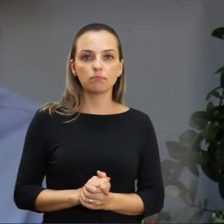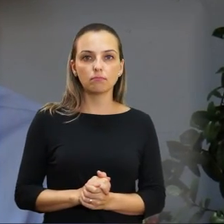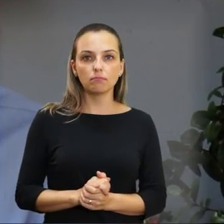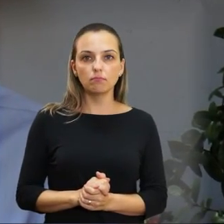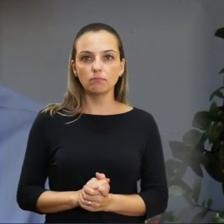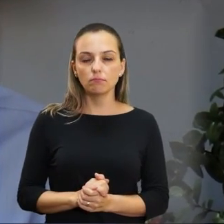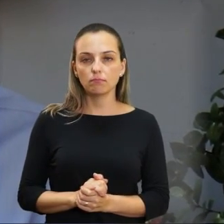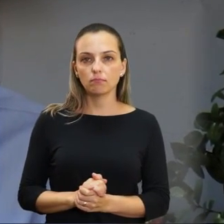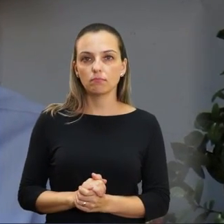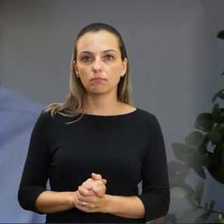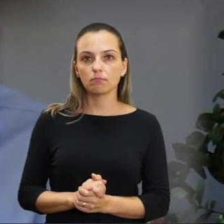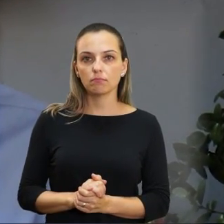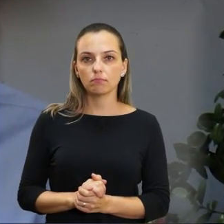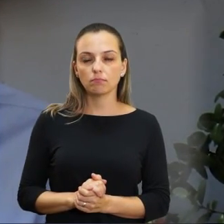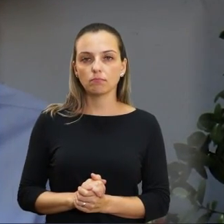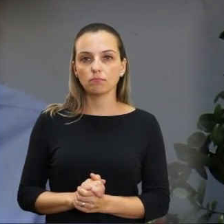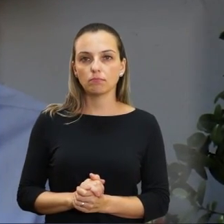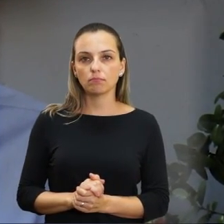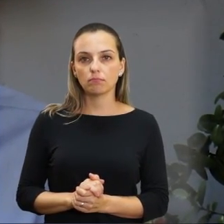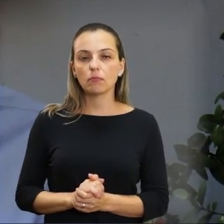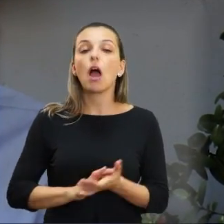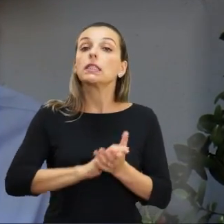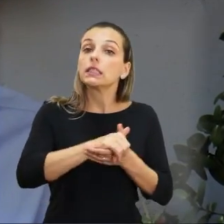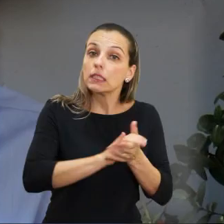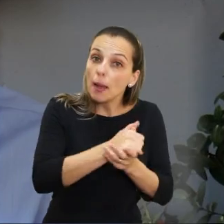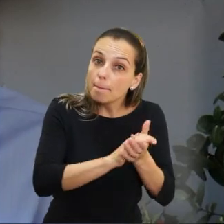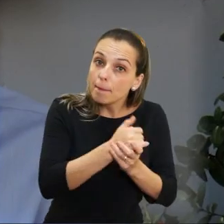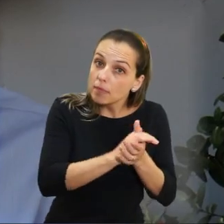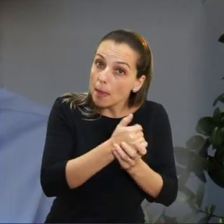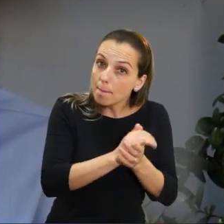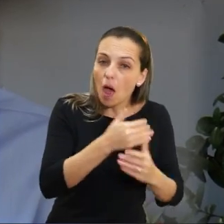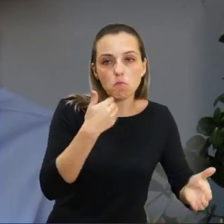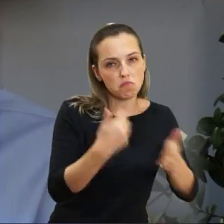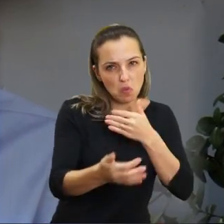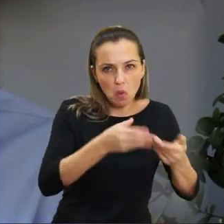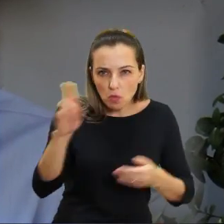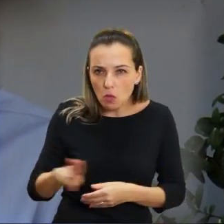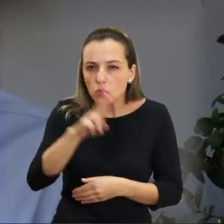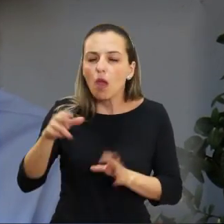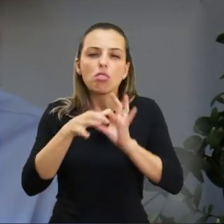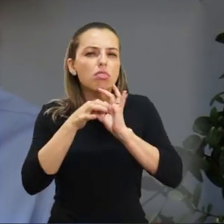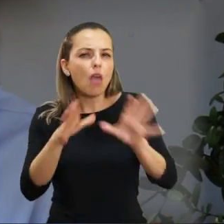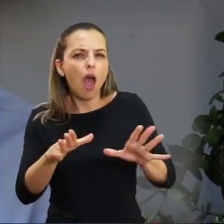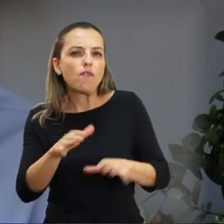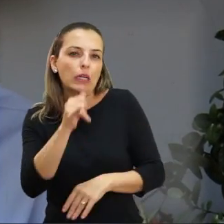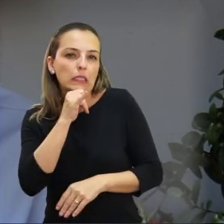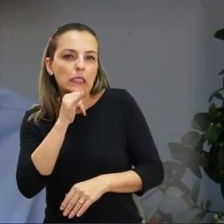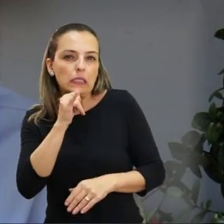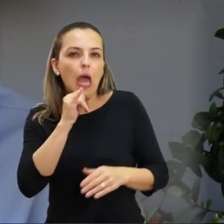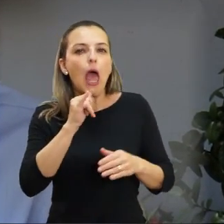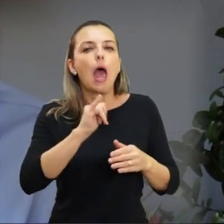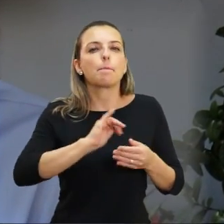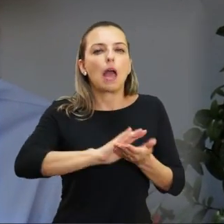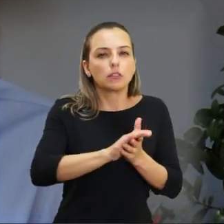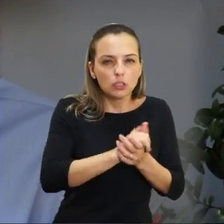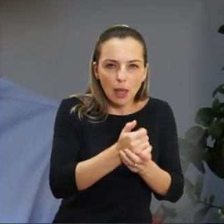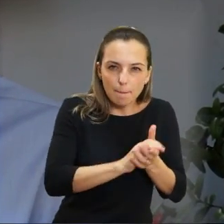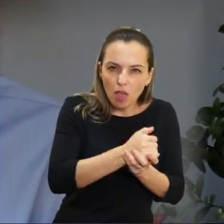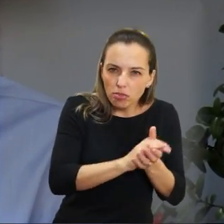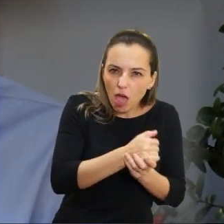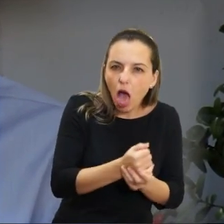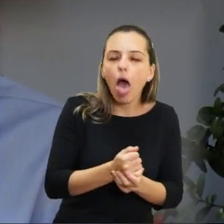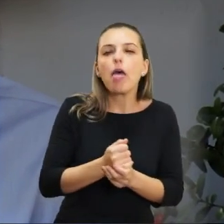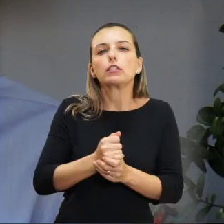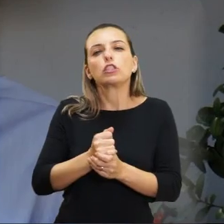contaminação por essa grave doença é água e sabão, e serve qualquer tipo de sabão, sabonete,